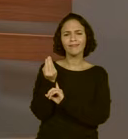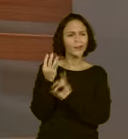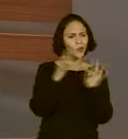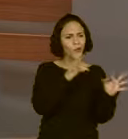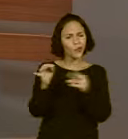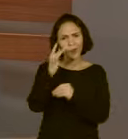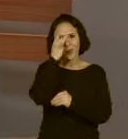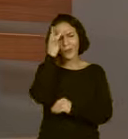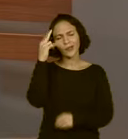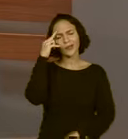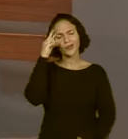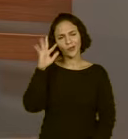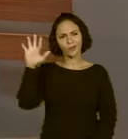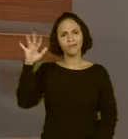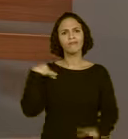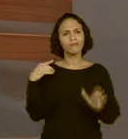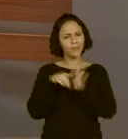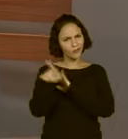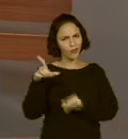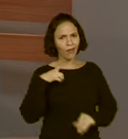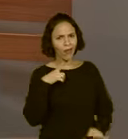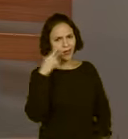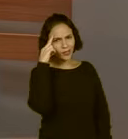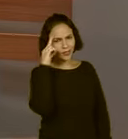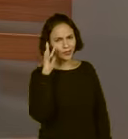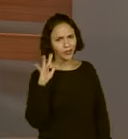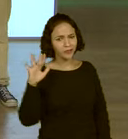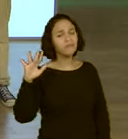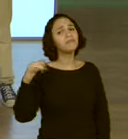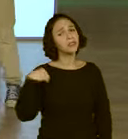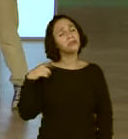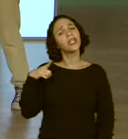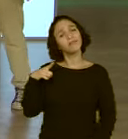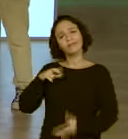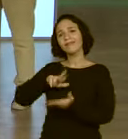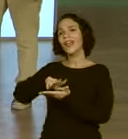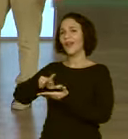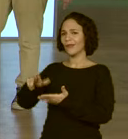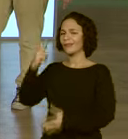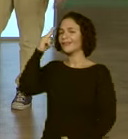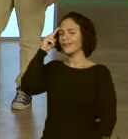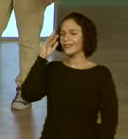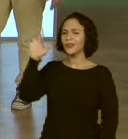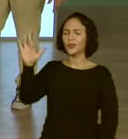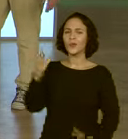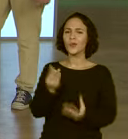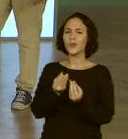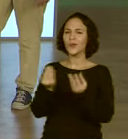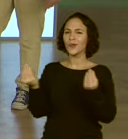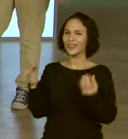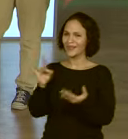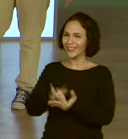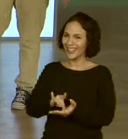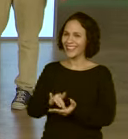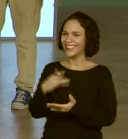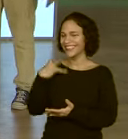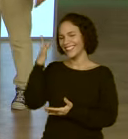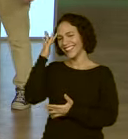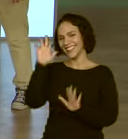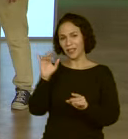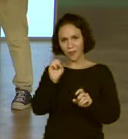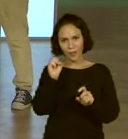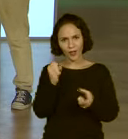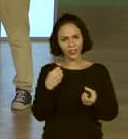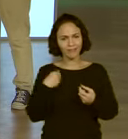não é verdade? É verdade. Você tem sonhos, professor? Eu tenho alguns sonhos, professora, muitos sonhos, na verdade, eu acho. É mesmo? Você